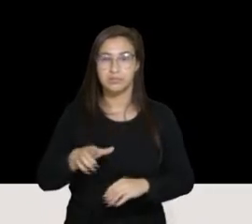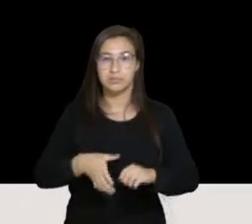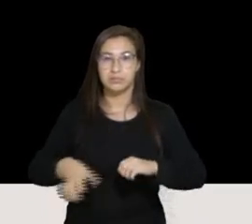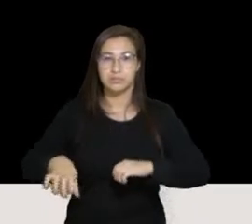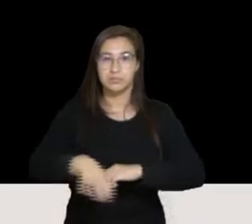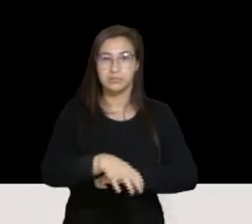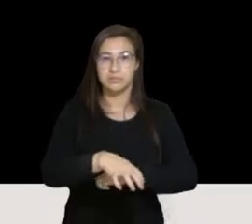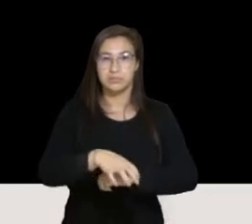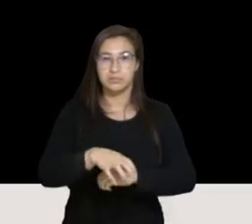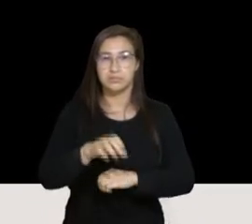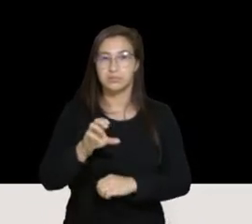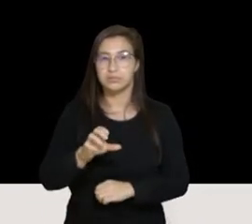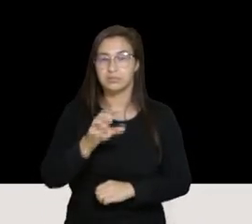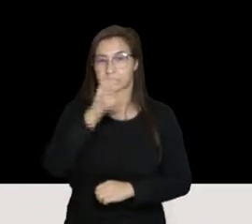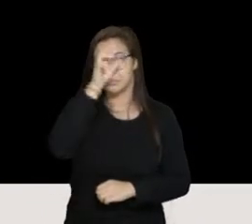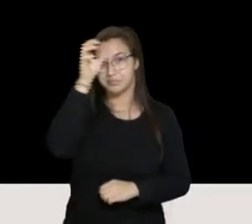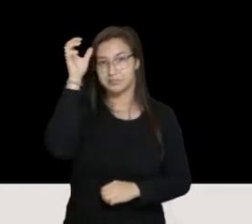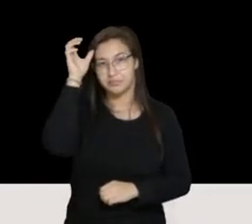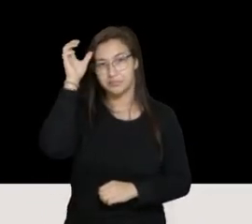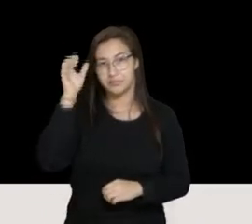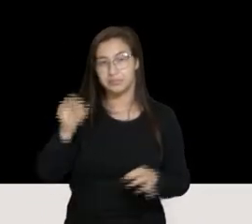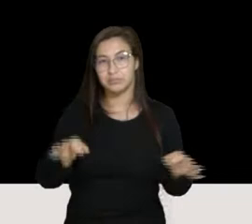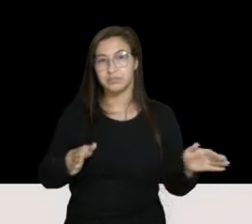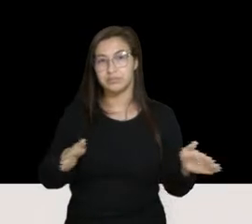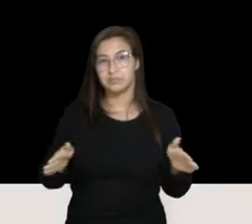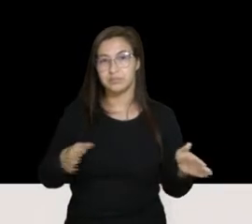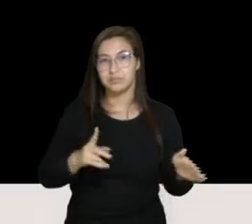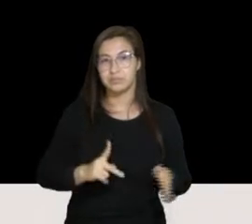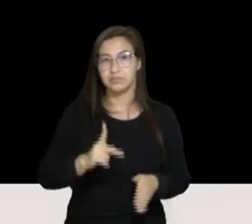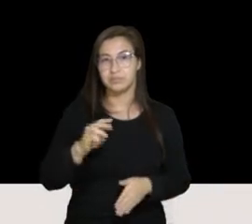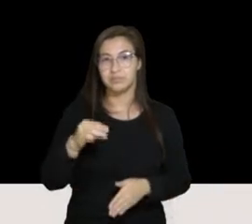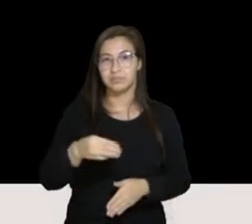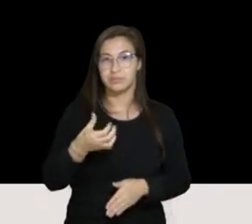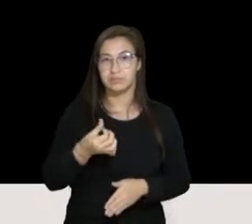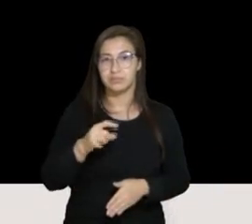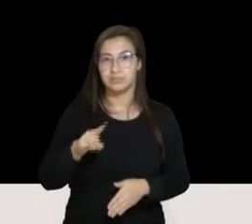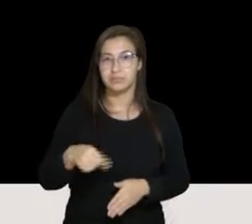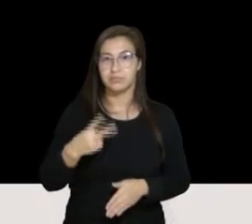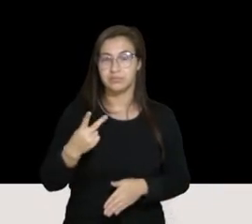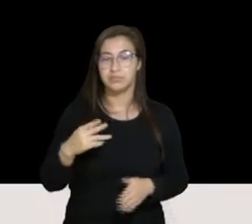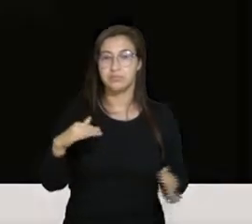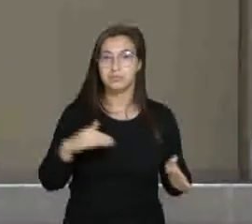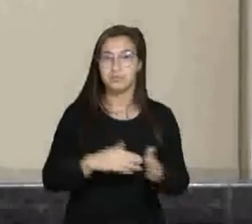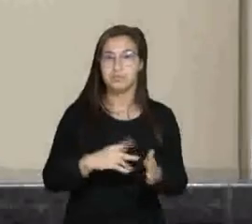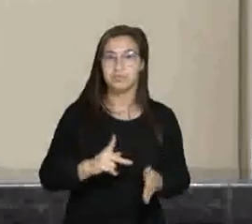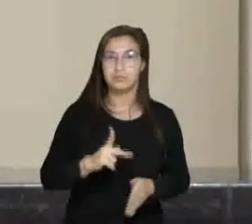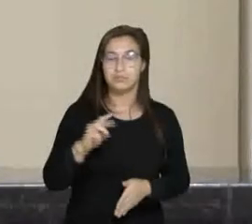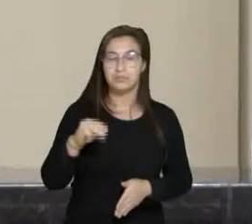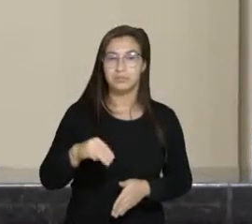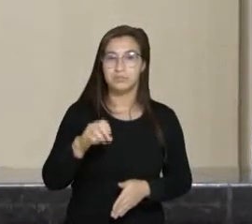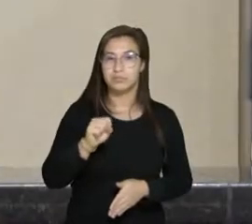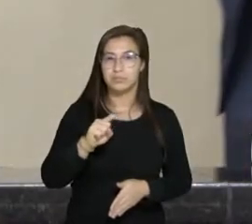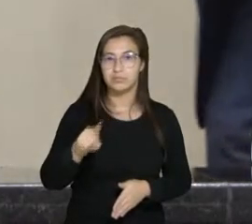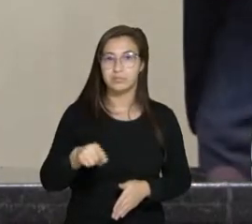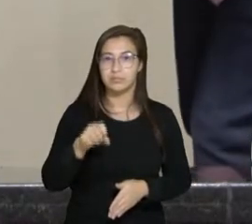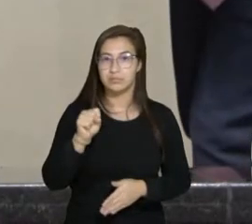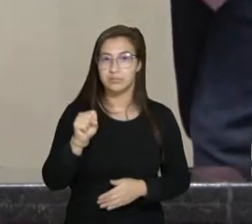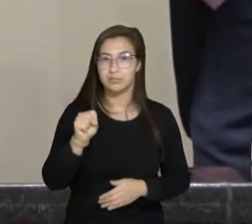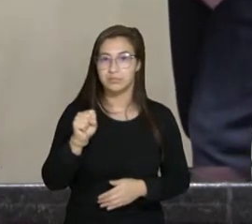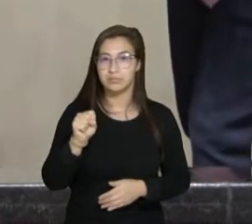Criciúma trecho do quilômetro 6,2 até o quilômetro 8,8